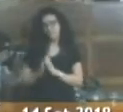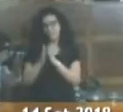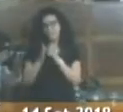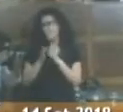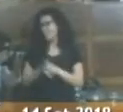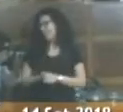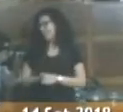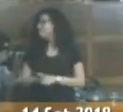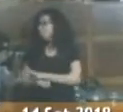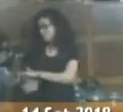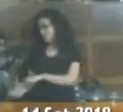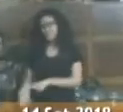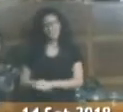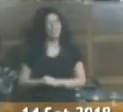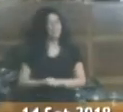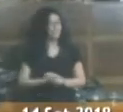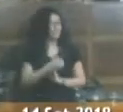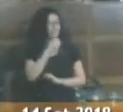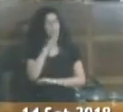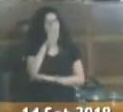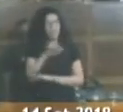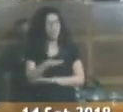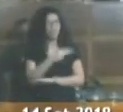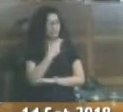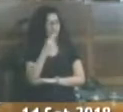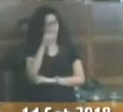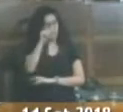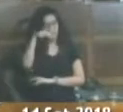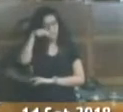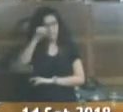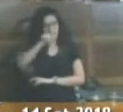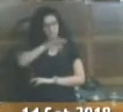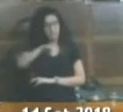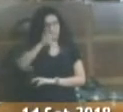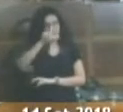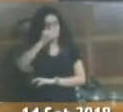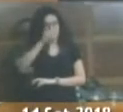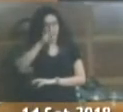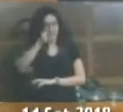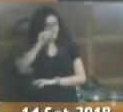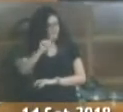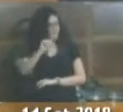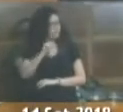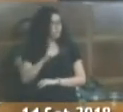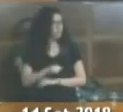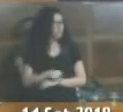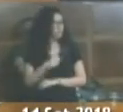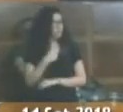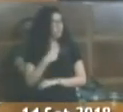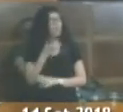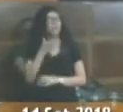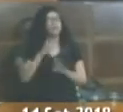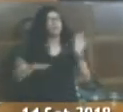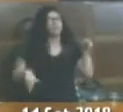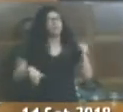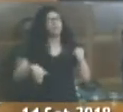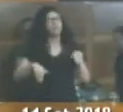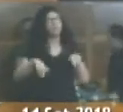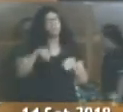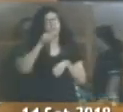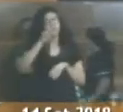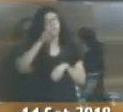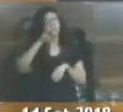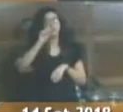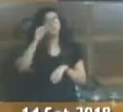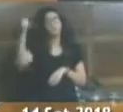Boa tarde, meu nome é Ana Clara Rodrigues. Eu moro na Praia de Palmas e o que eu queria para a Praia de Palmas era luz, por causa que lá